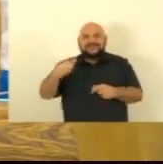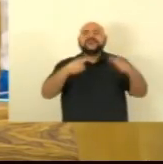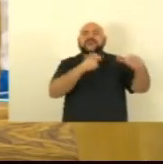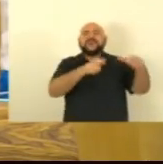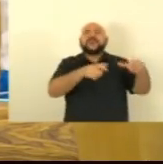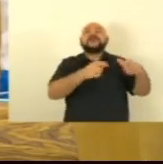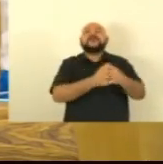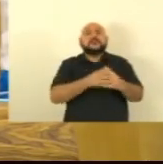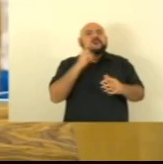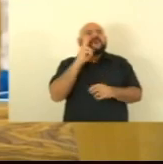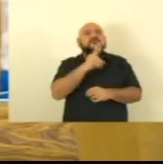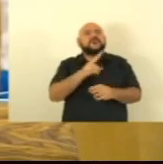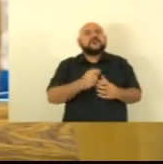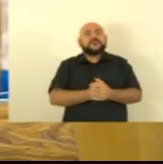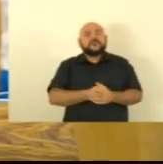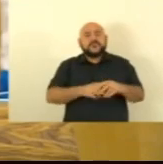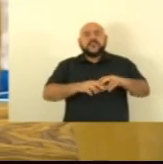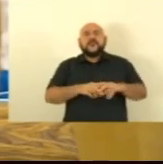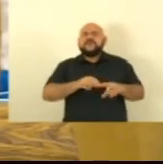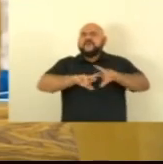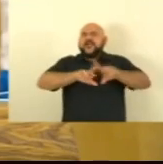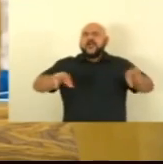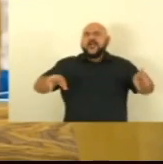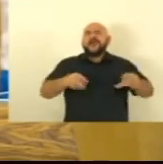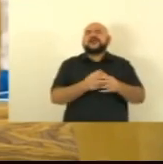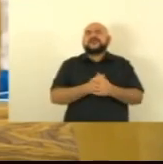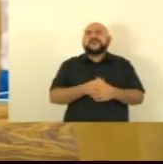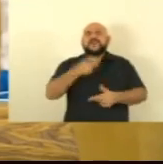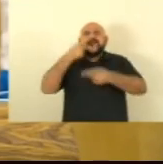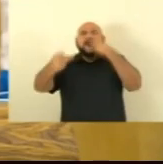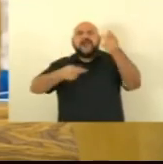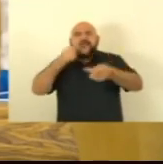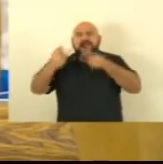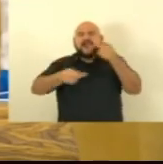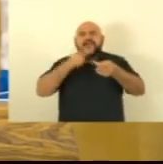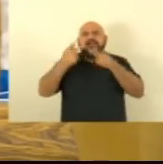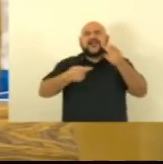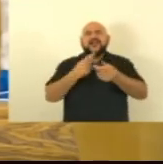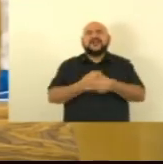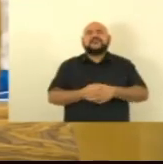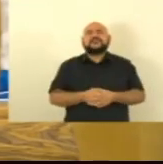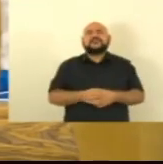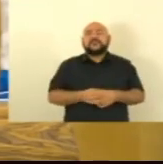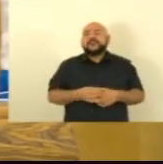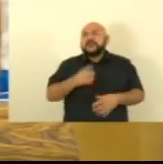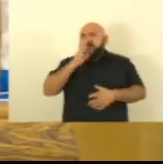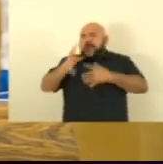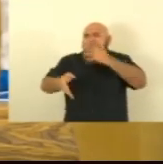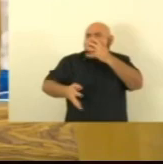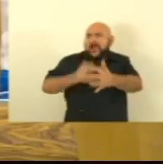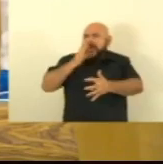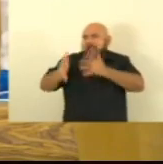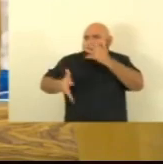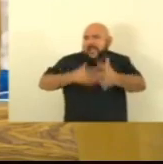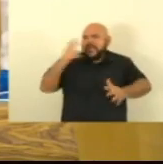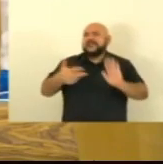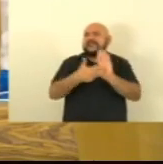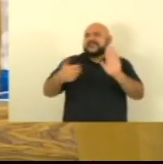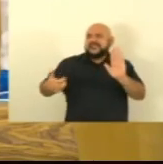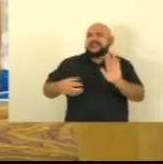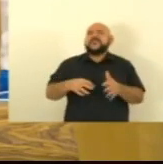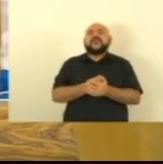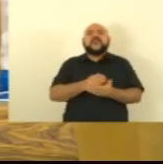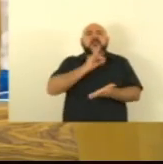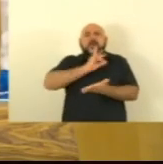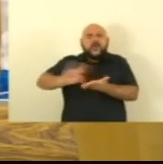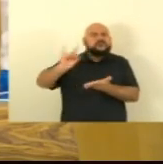comunicação, acusando terrorismo, acusando crime de ódio, acusando tudo. Só que um lado pode tudo e o outro lado não pode nada